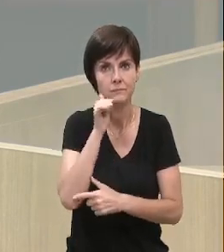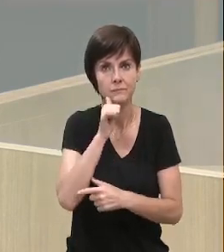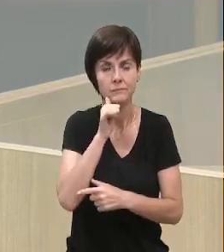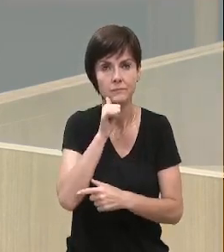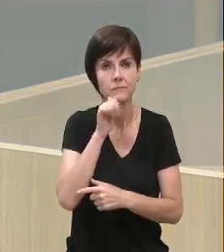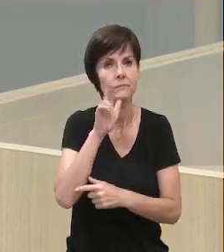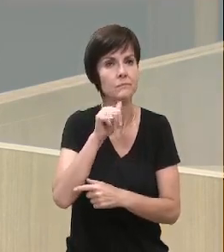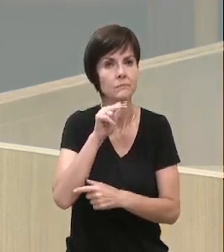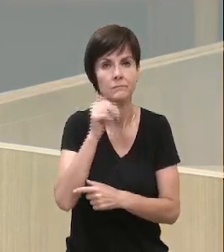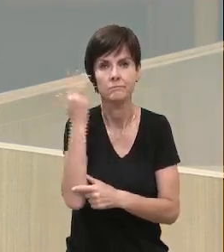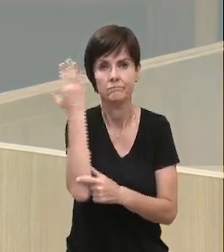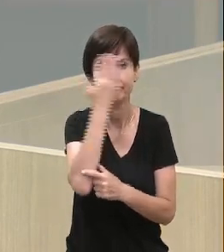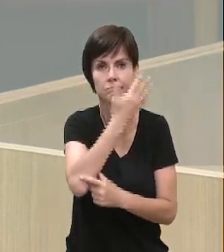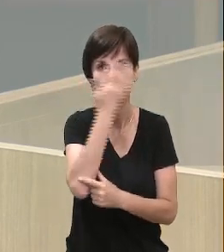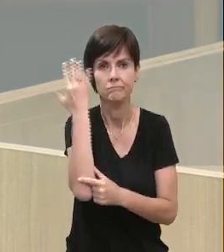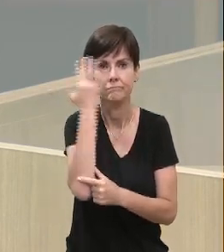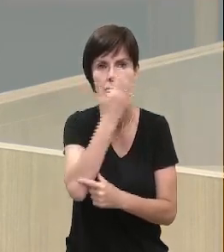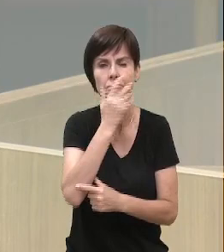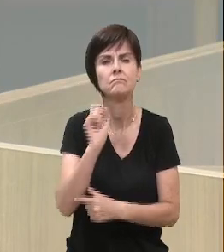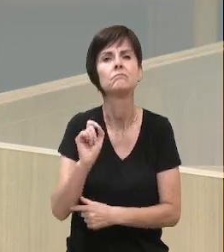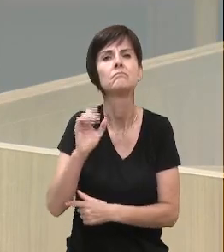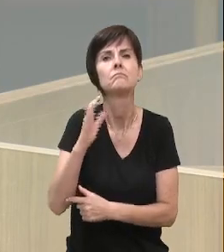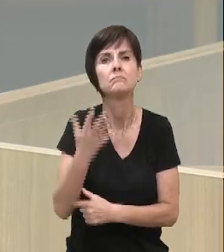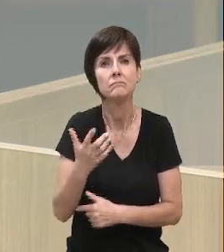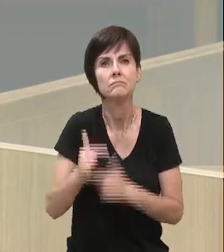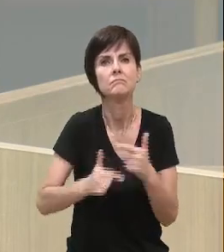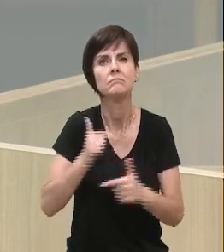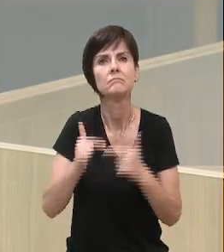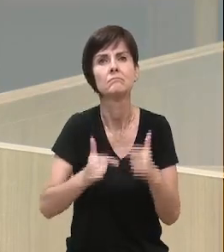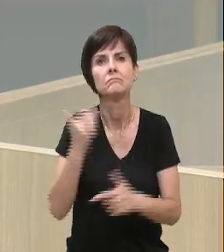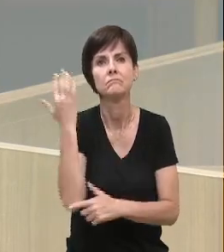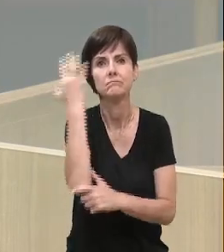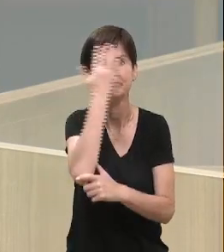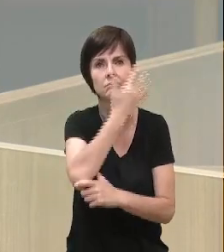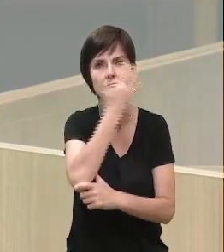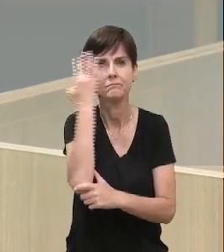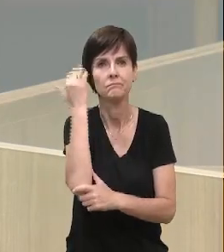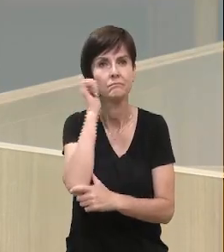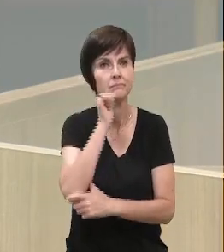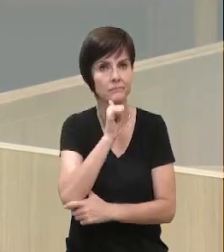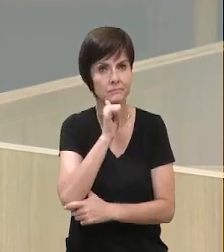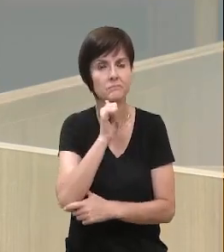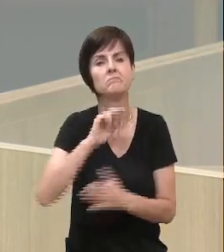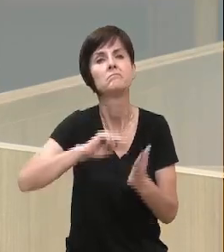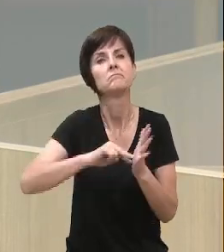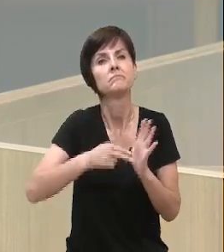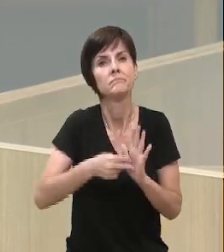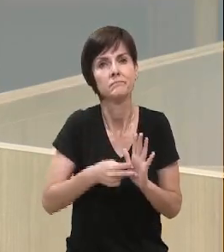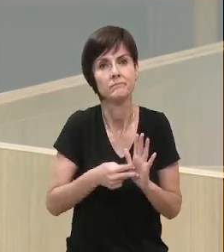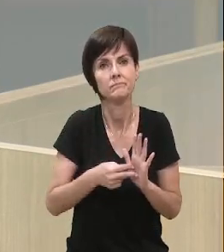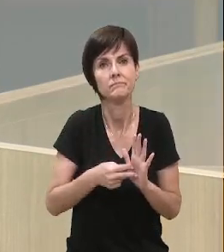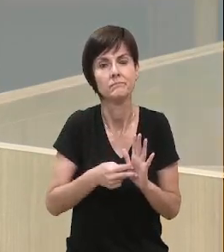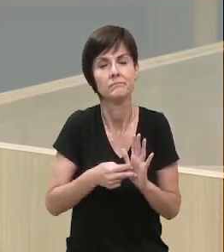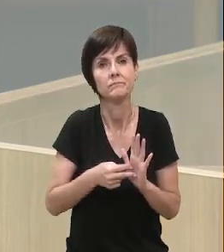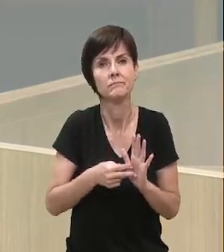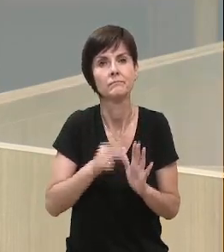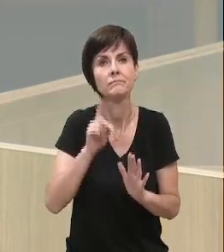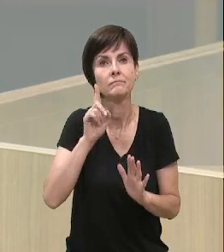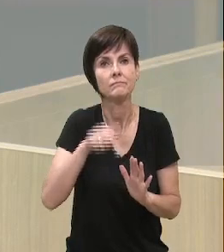da mulher. O que é esse trabalho invisível? É